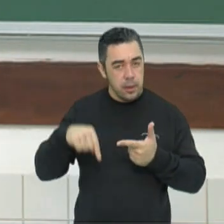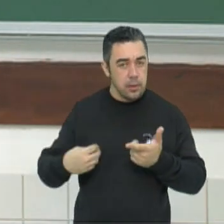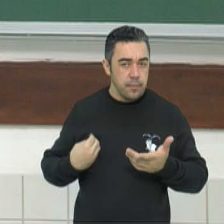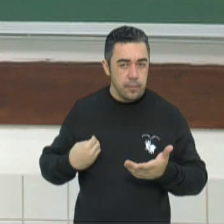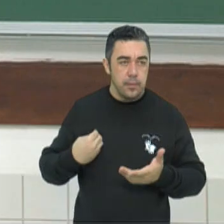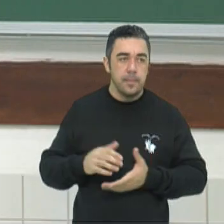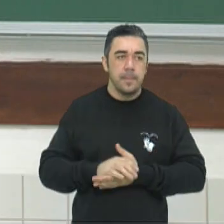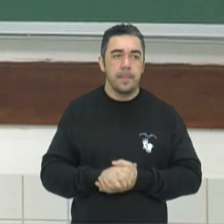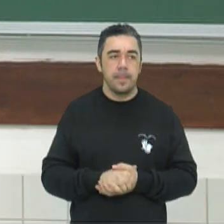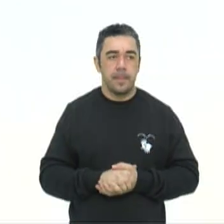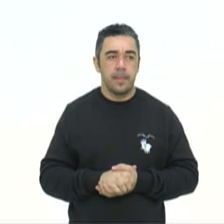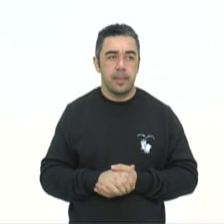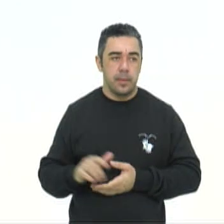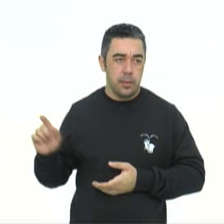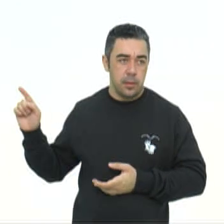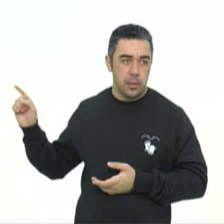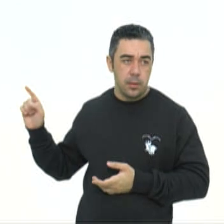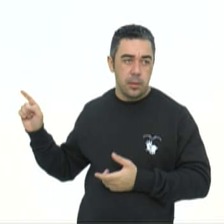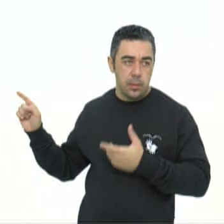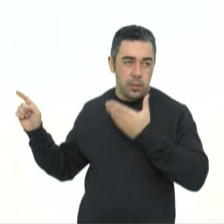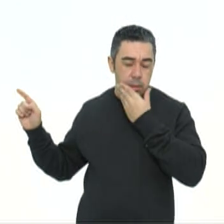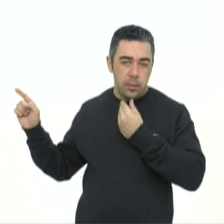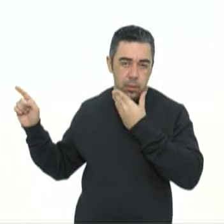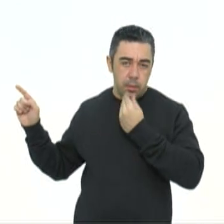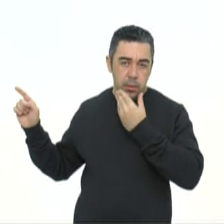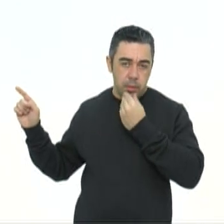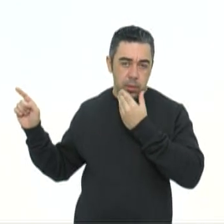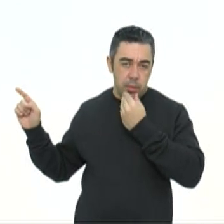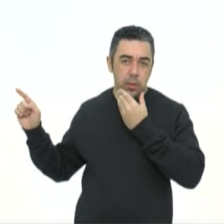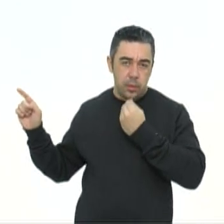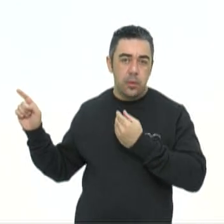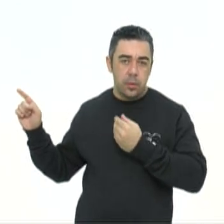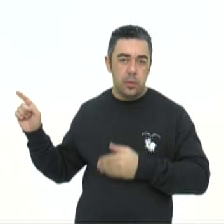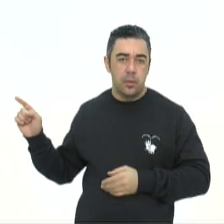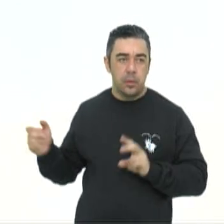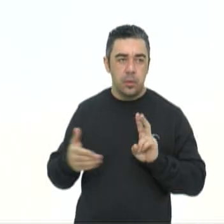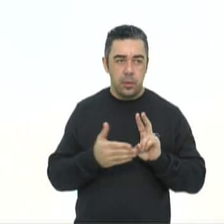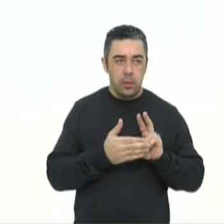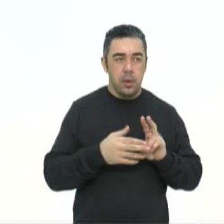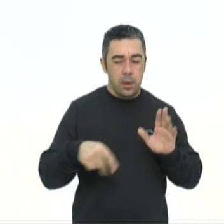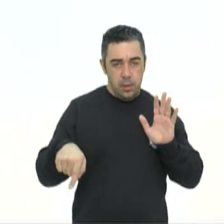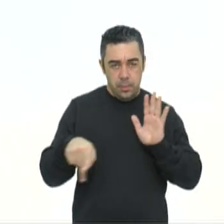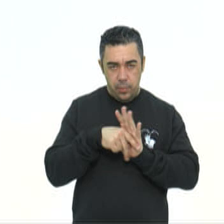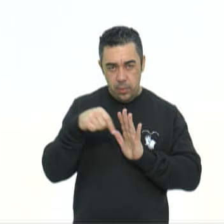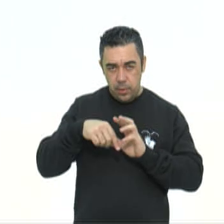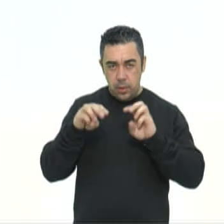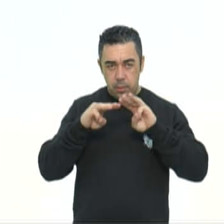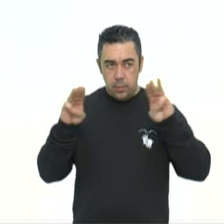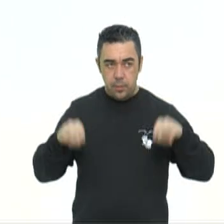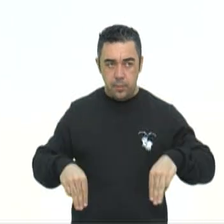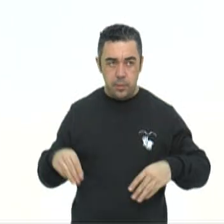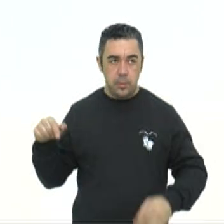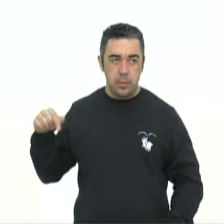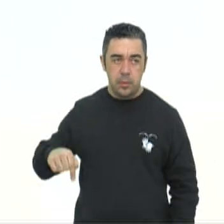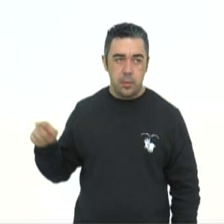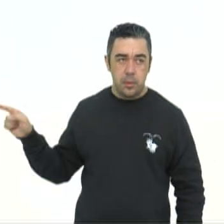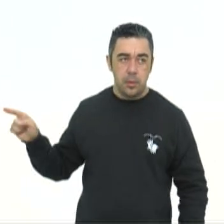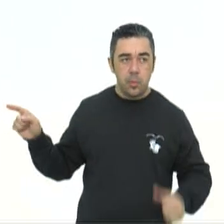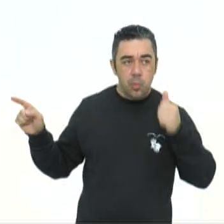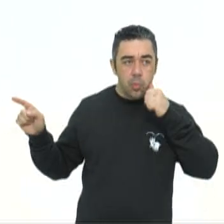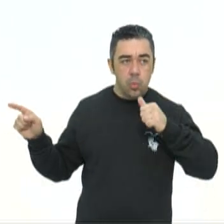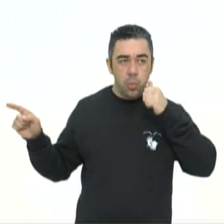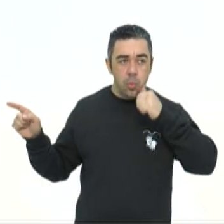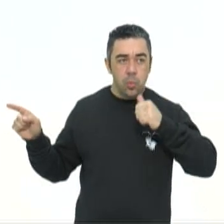habitaram. Aqui nós temos uma imagem também do acervo do Museu Paranaense, de Vladimir Kozak, mulher Xetá